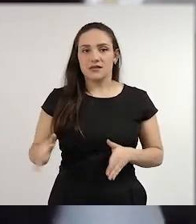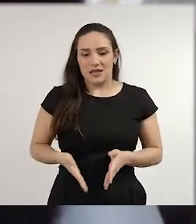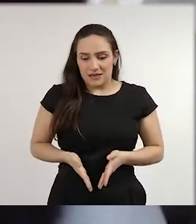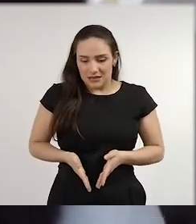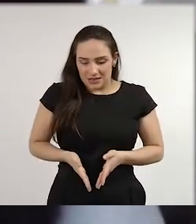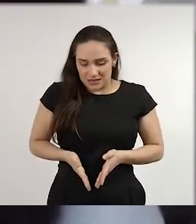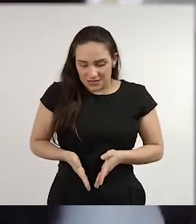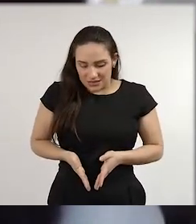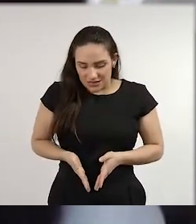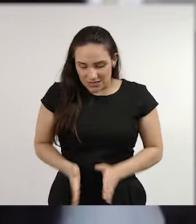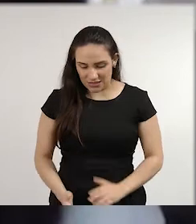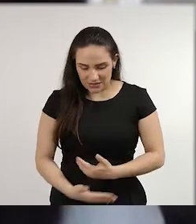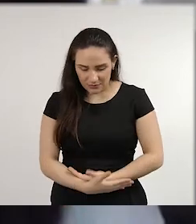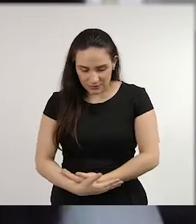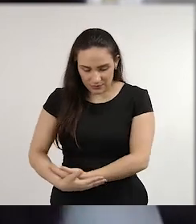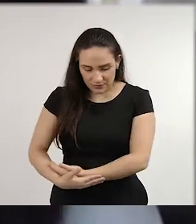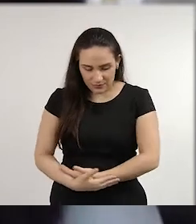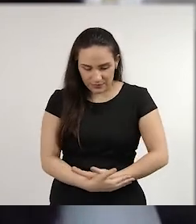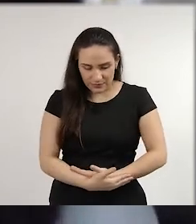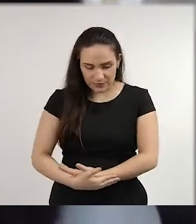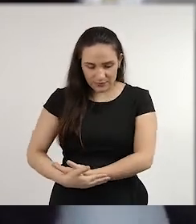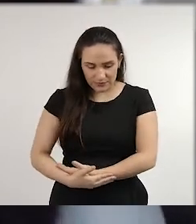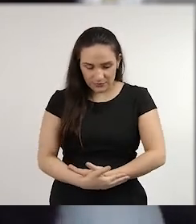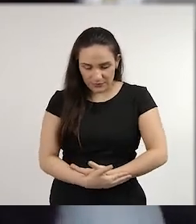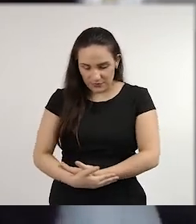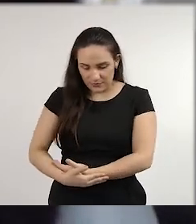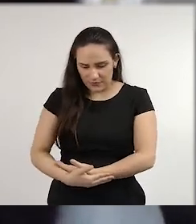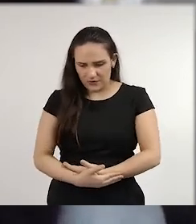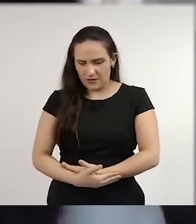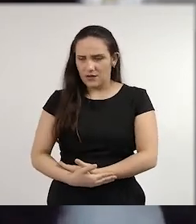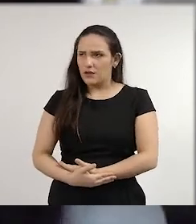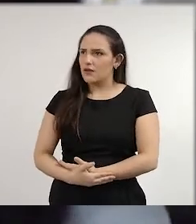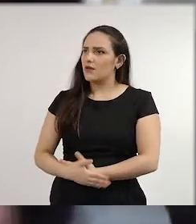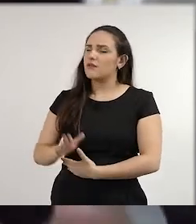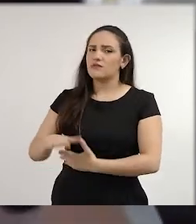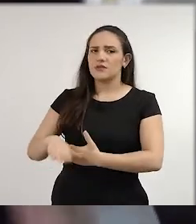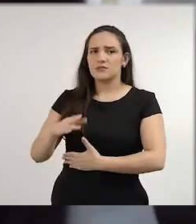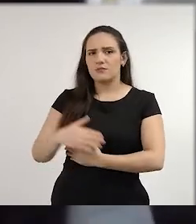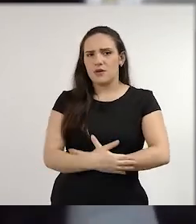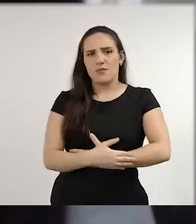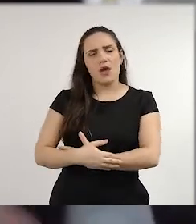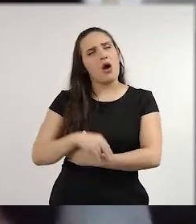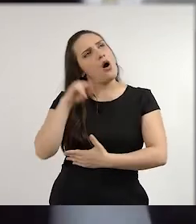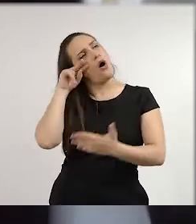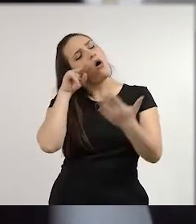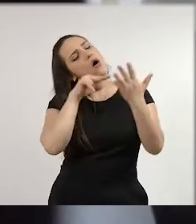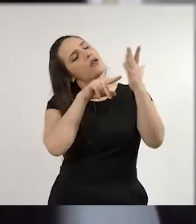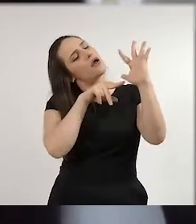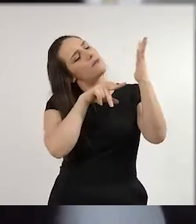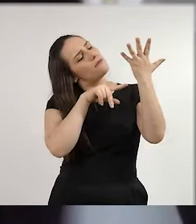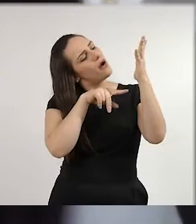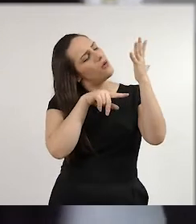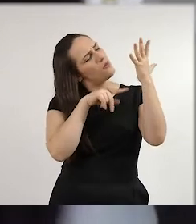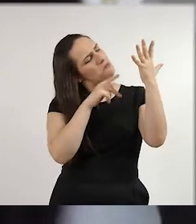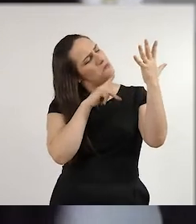mão dela, ela acha que é outra pessoa, o peito da mãe é ela. Então, nós precisamos,